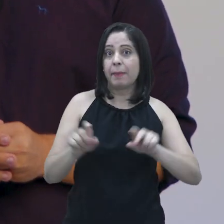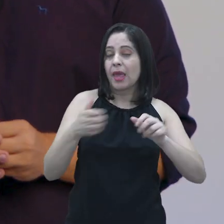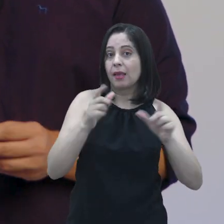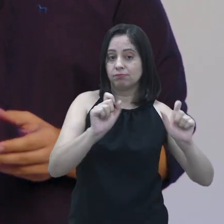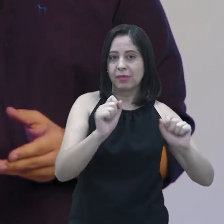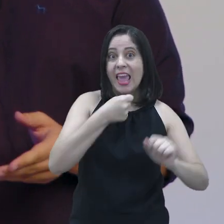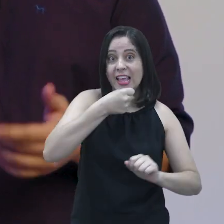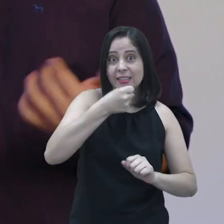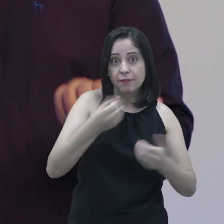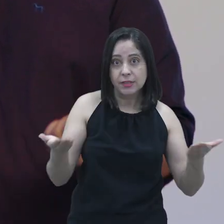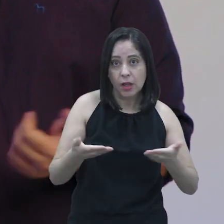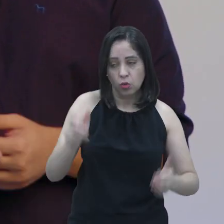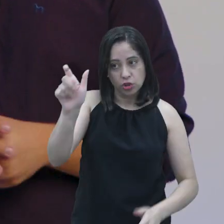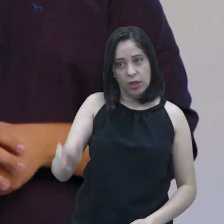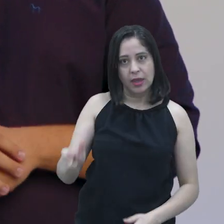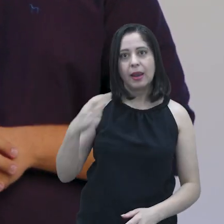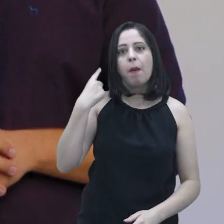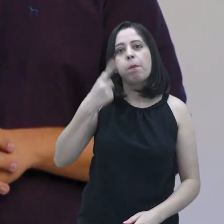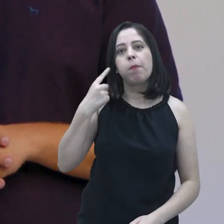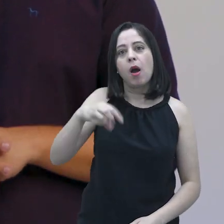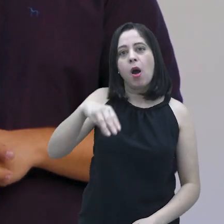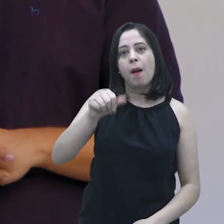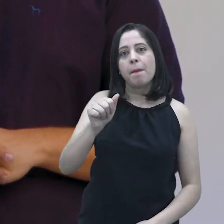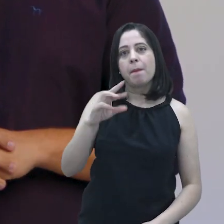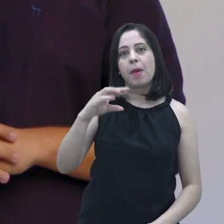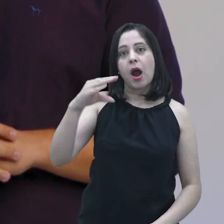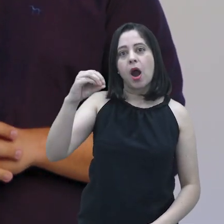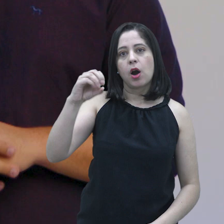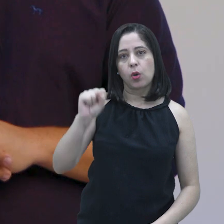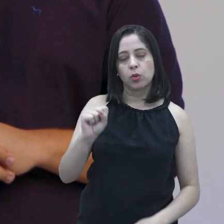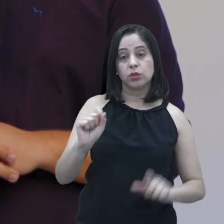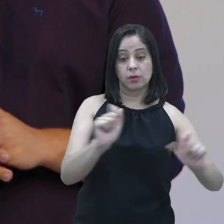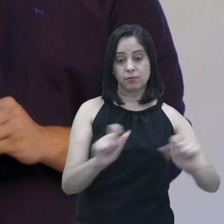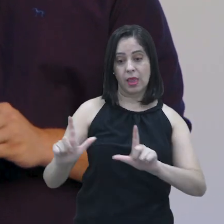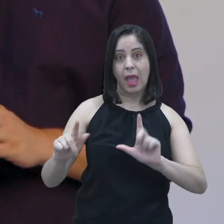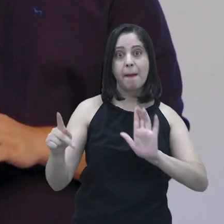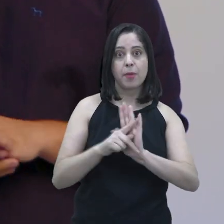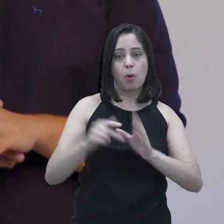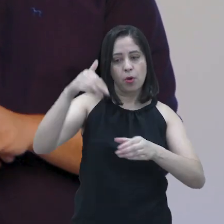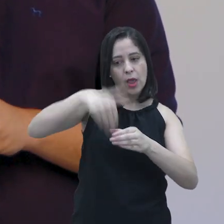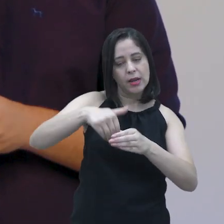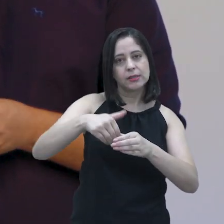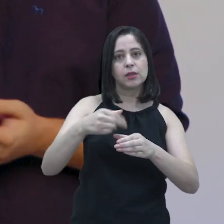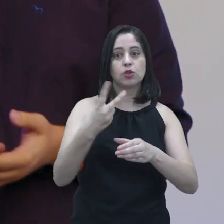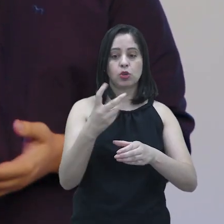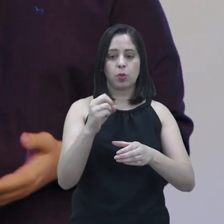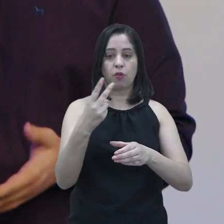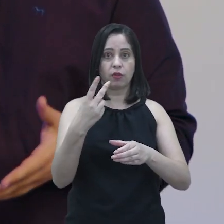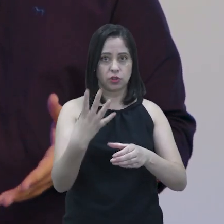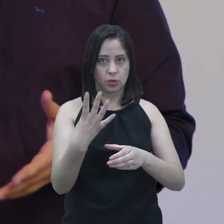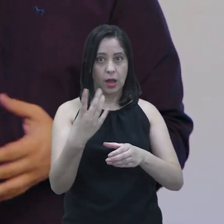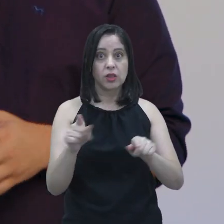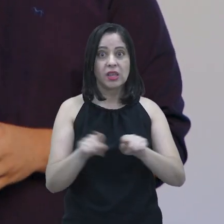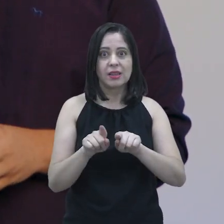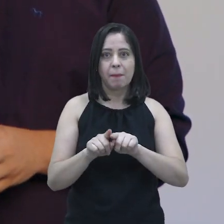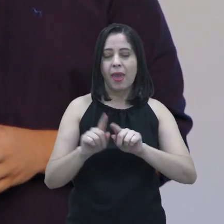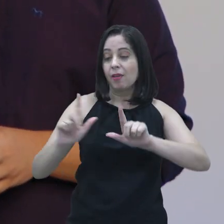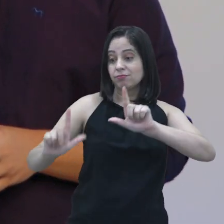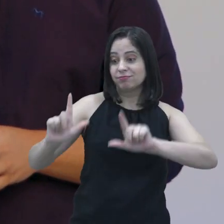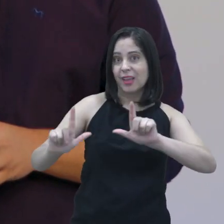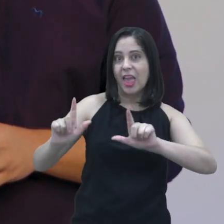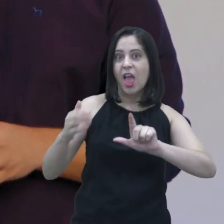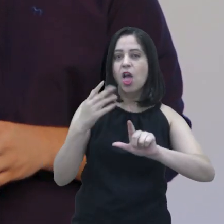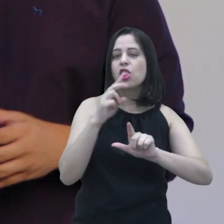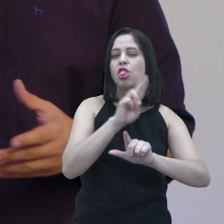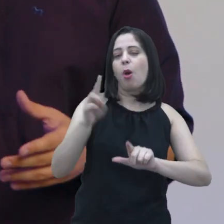o assunto da entrevista com o advogado Marcos Limão, no quadro Eleições 2024. Tem ainda o quadro Nomes da